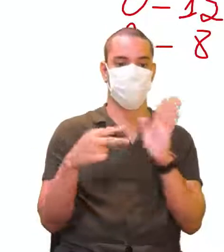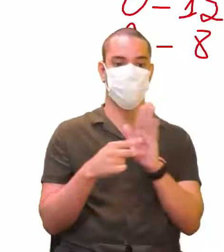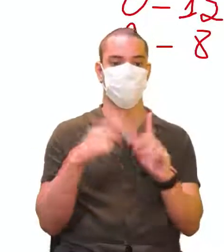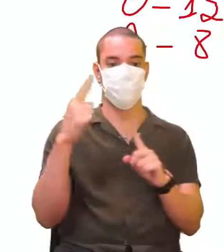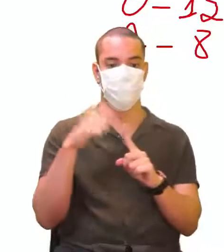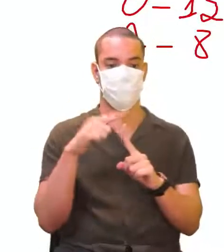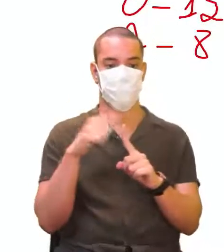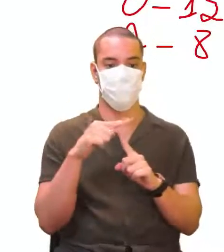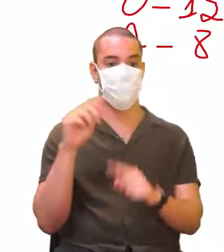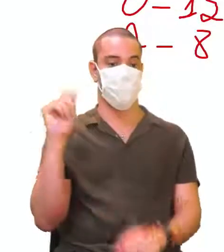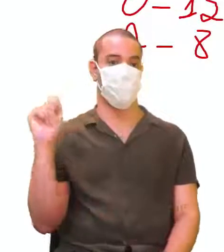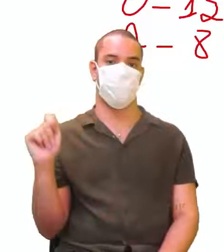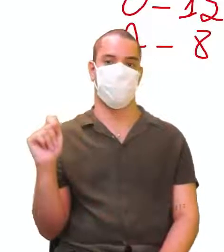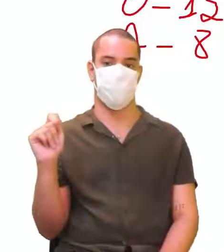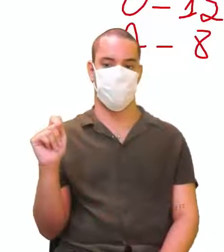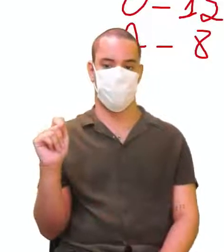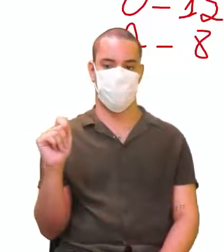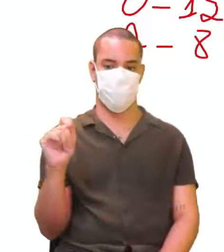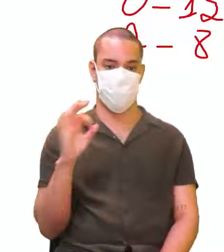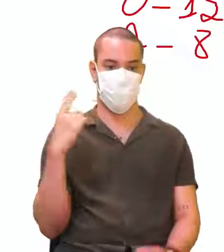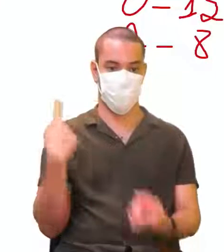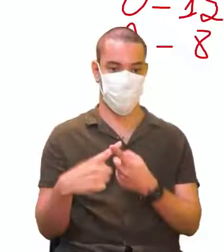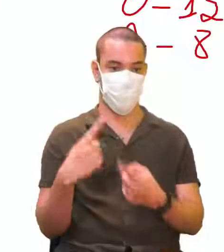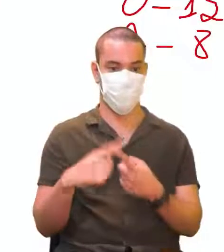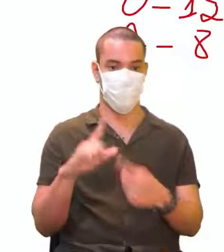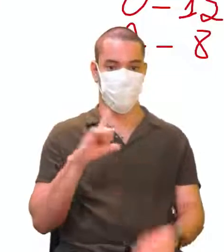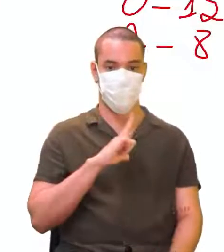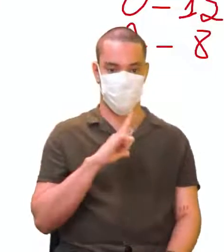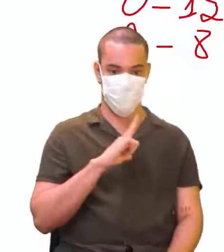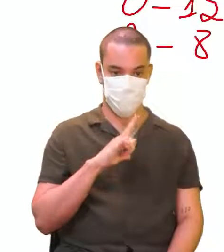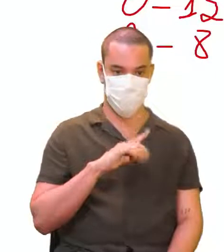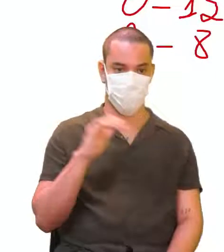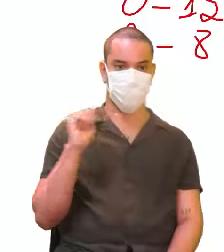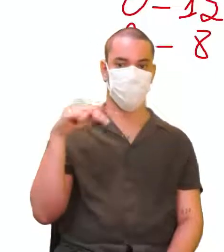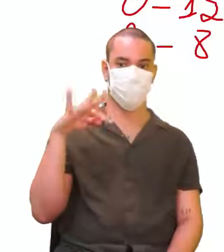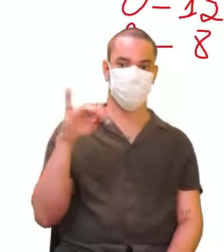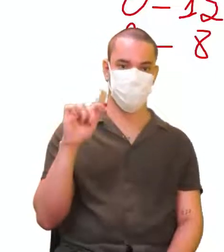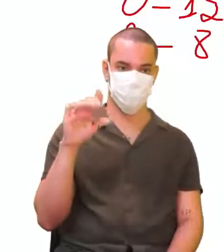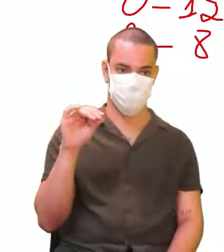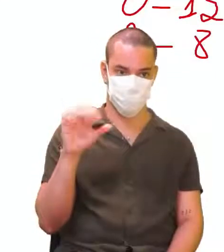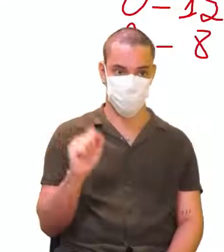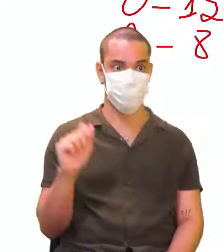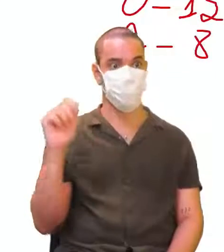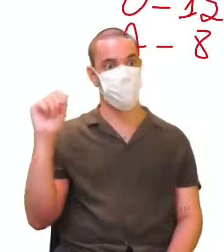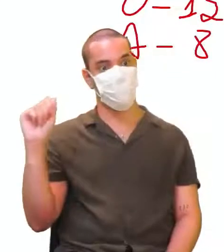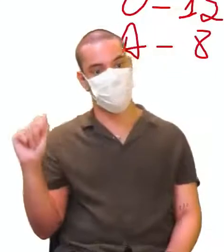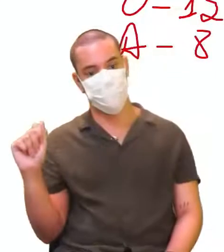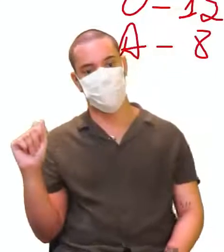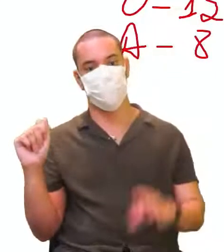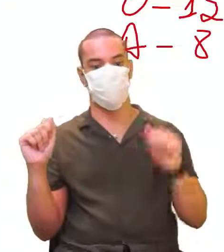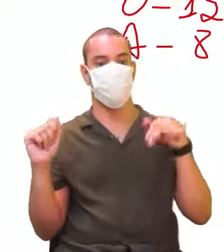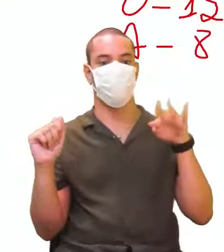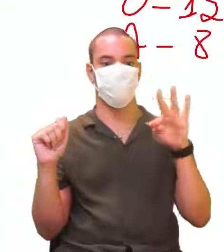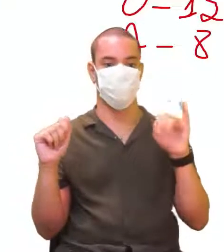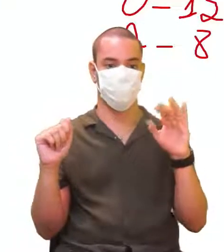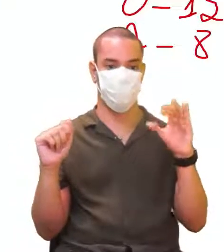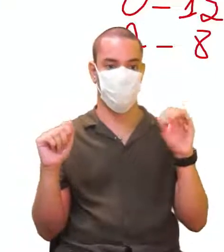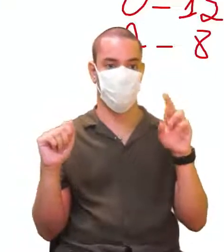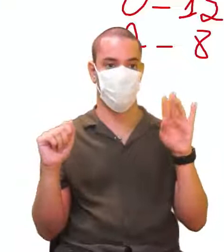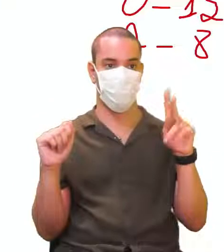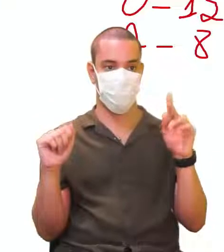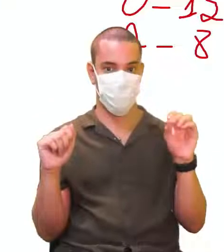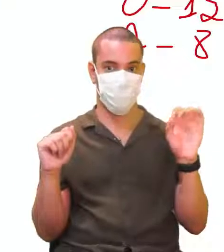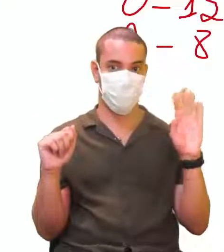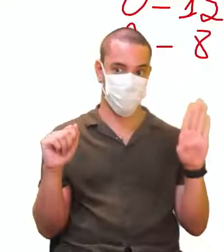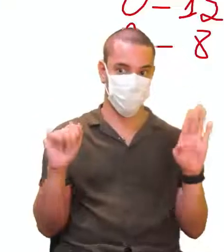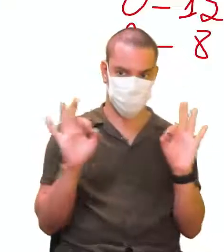do tipo sanguíneo A, tá? Porque ele vai ter antígenos A e anticorpos B.